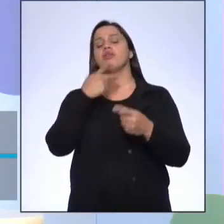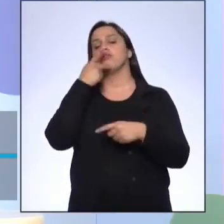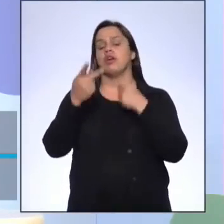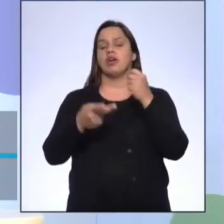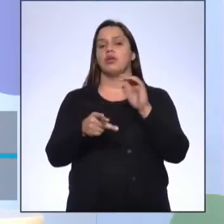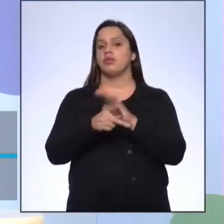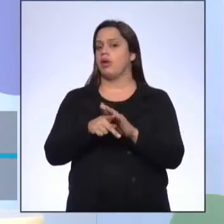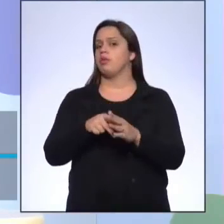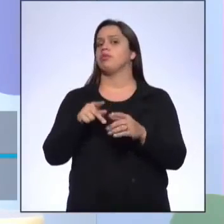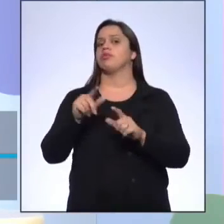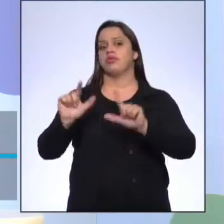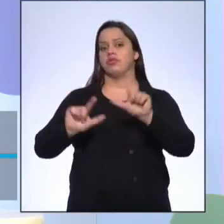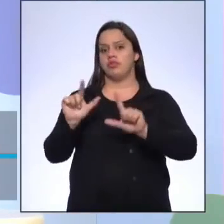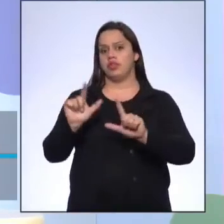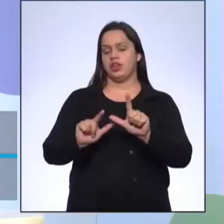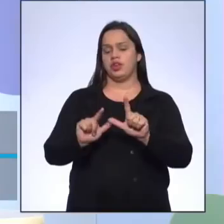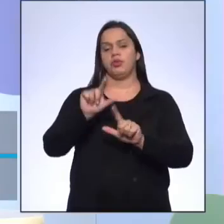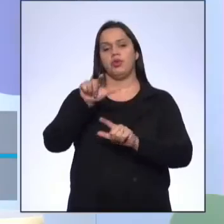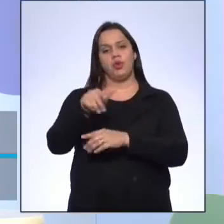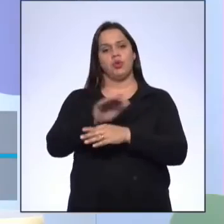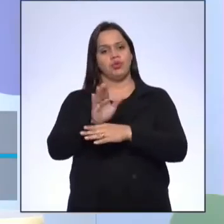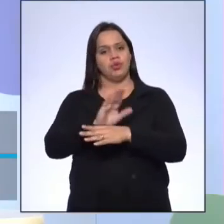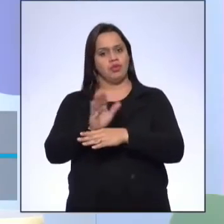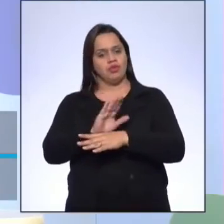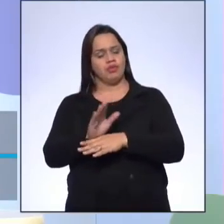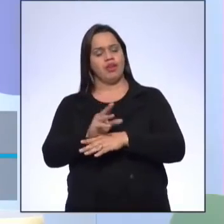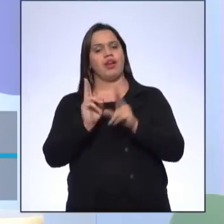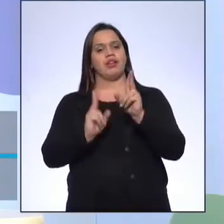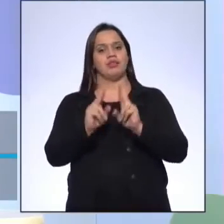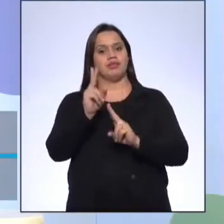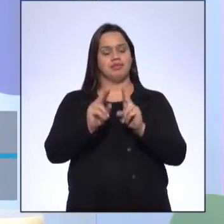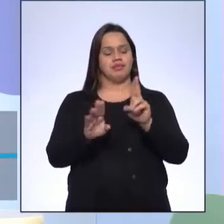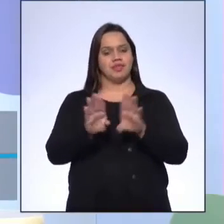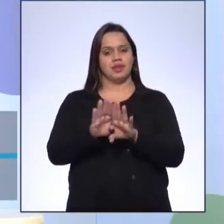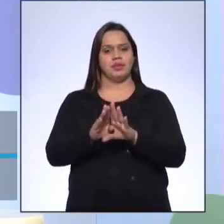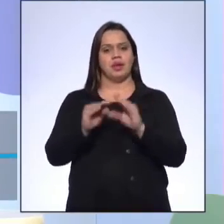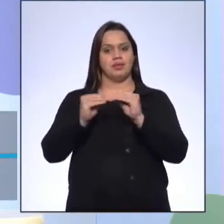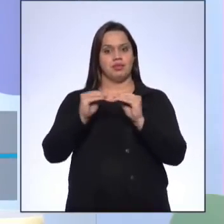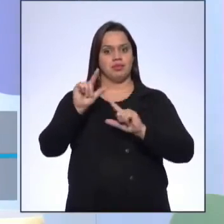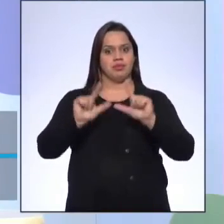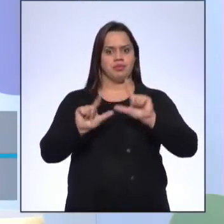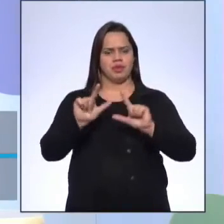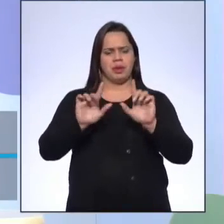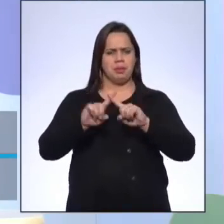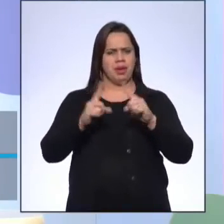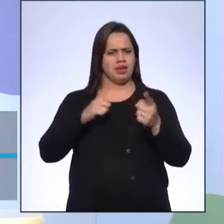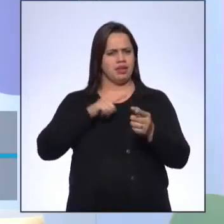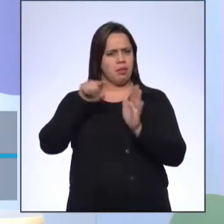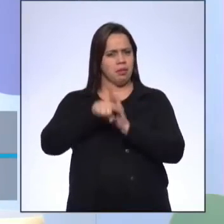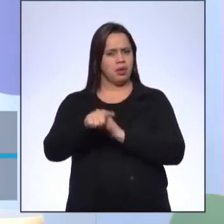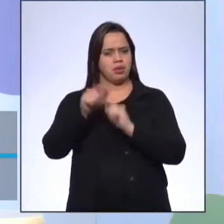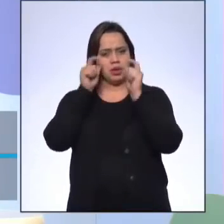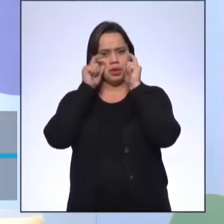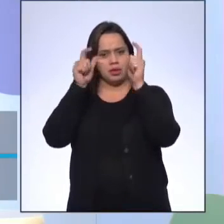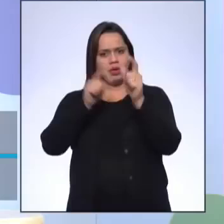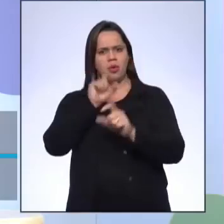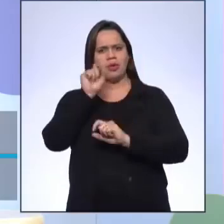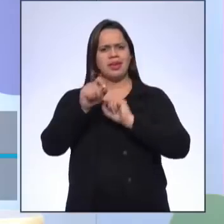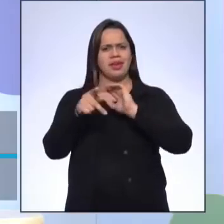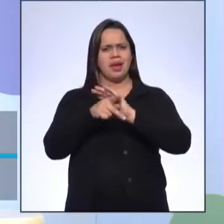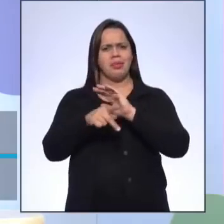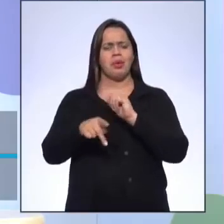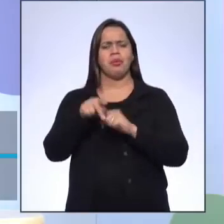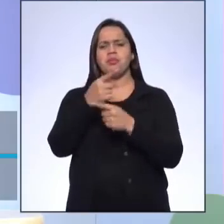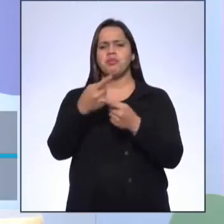justamente filmes, novelas, séries de TV, etc. Entretanto, aqui apareceu uma pergunta bem interessante, né? O que é música de fundo?